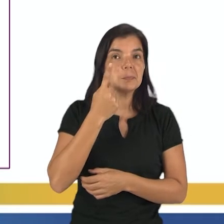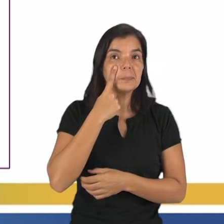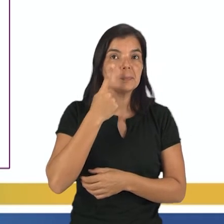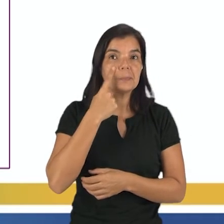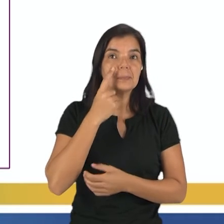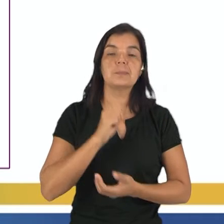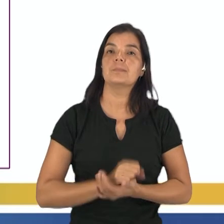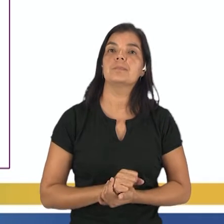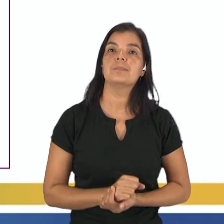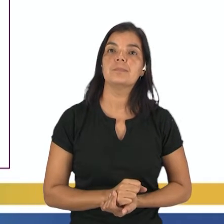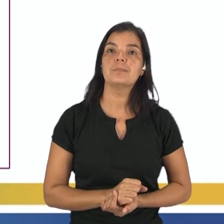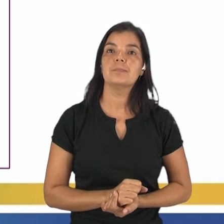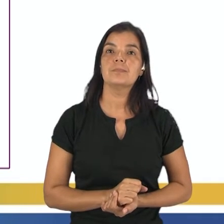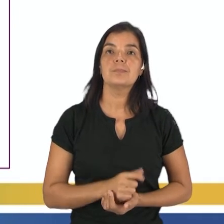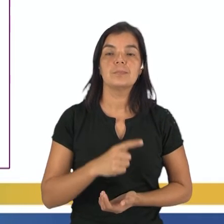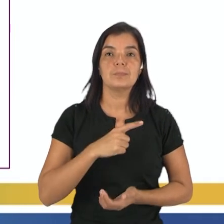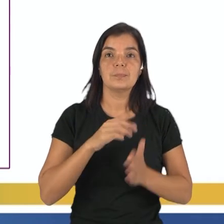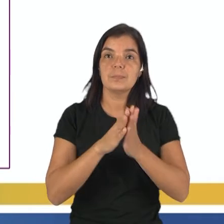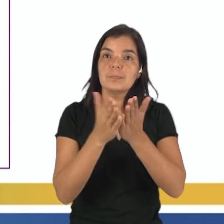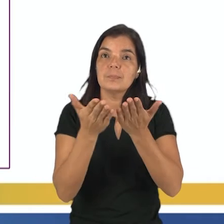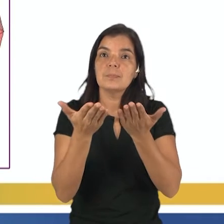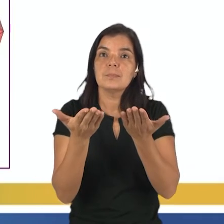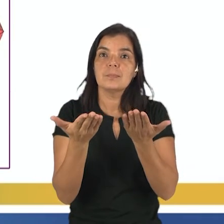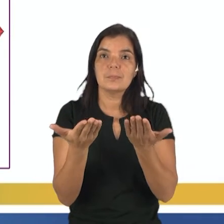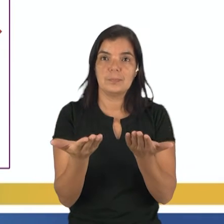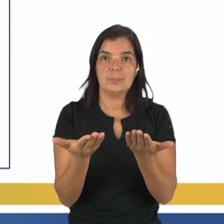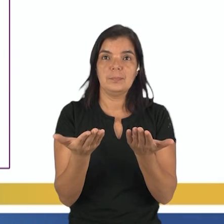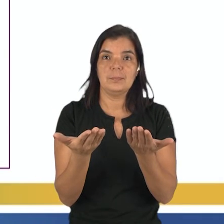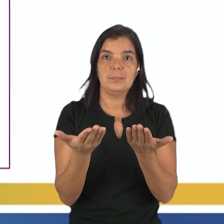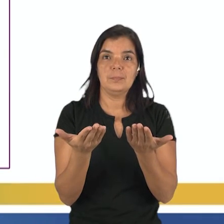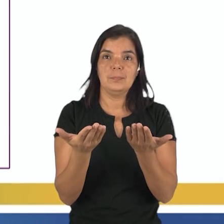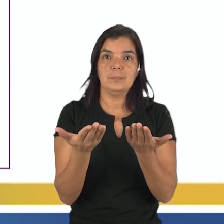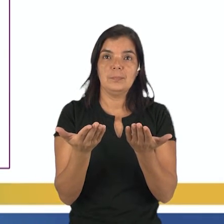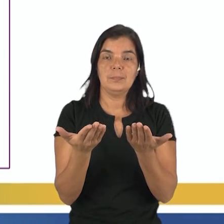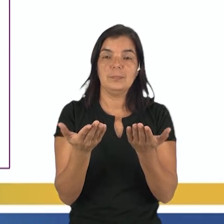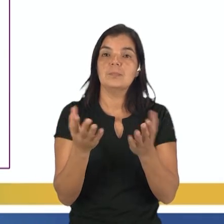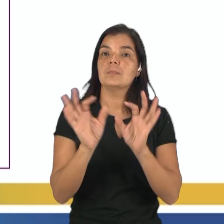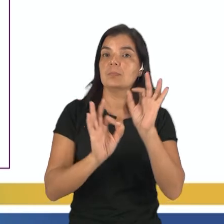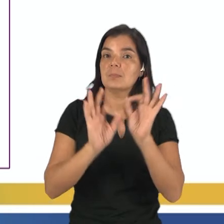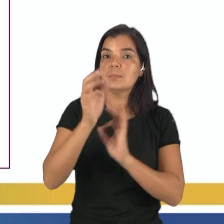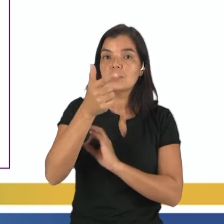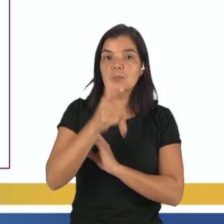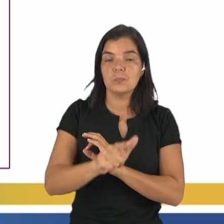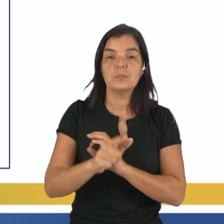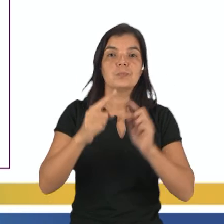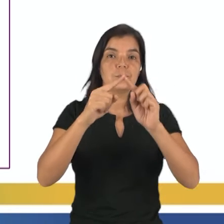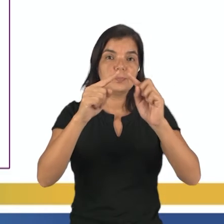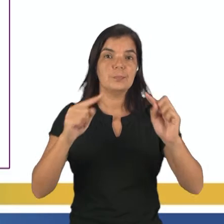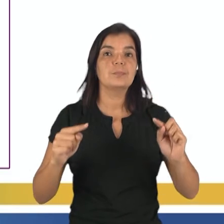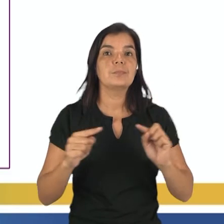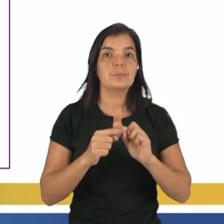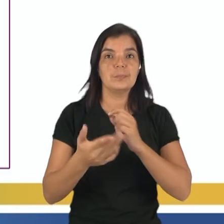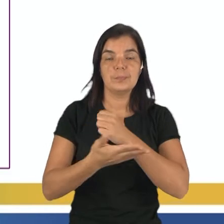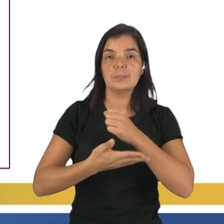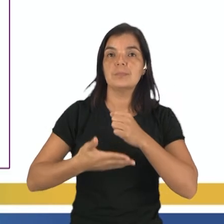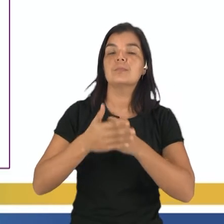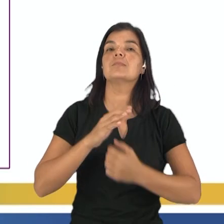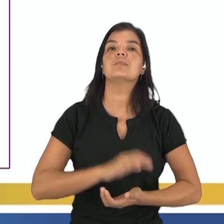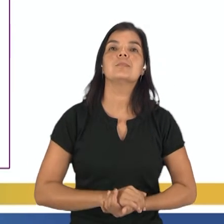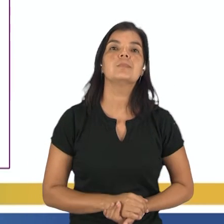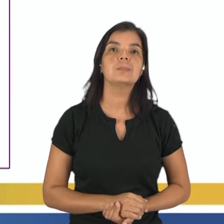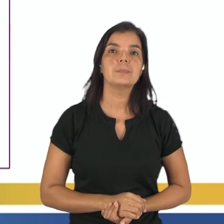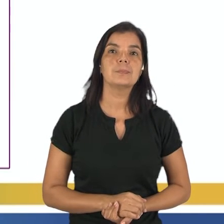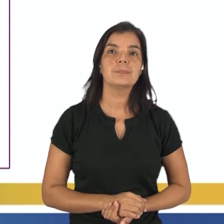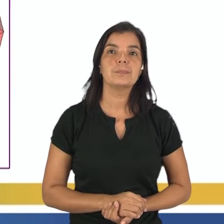ó. Ela está planificada e ela vai se formar em uma pirâmide de base triangular,